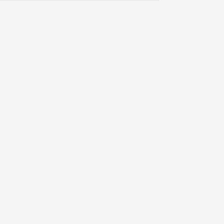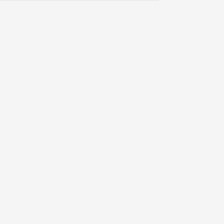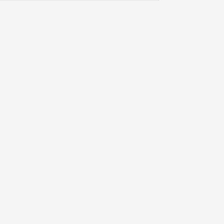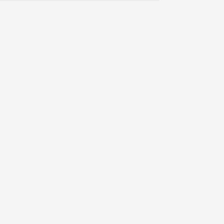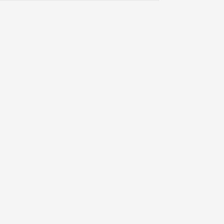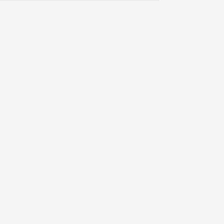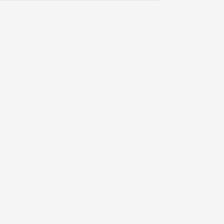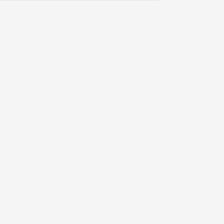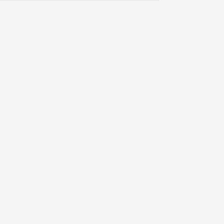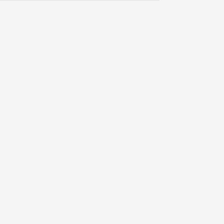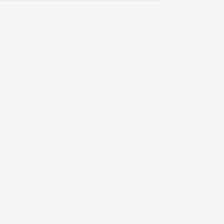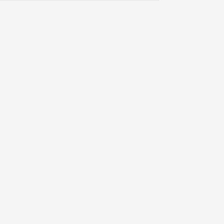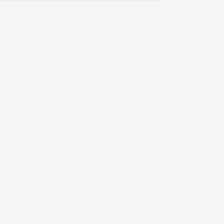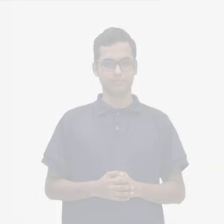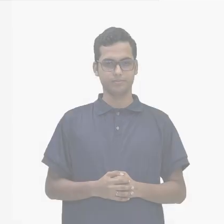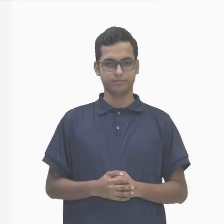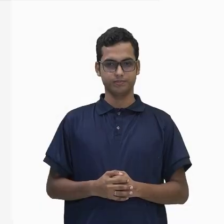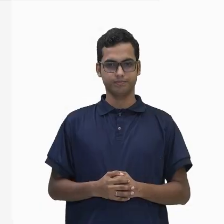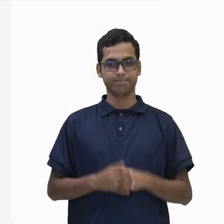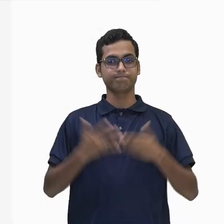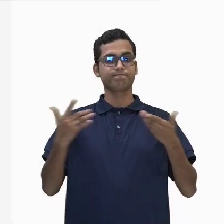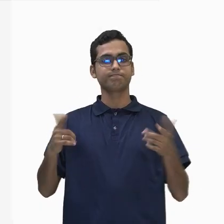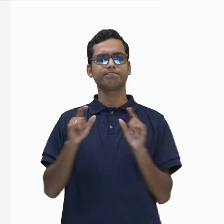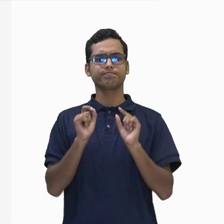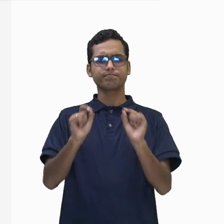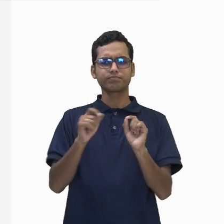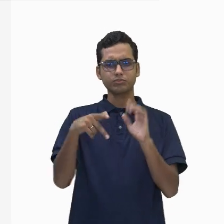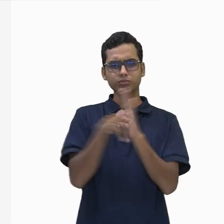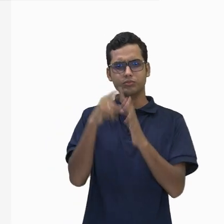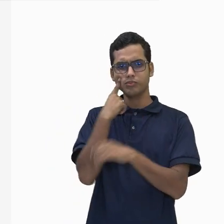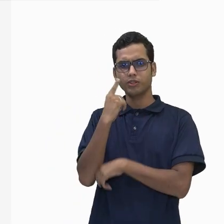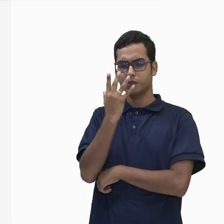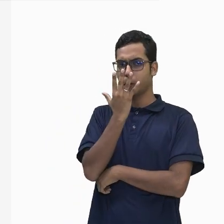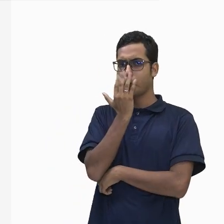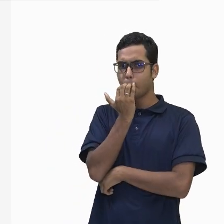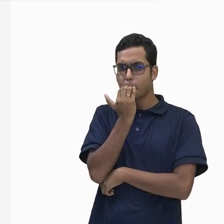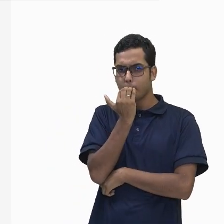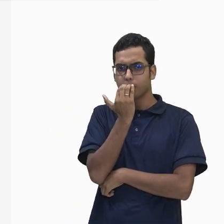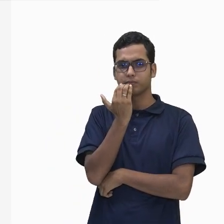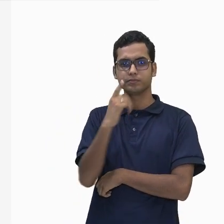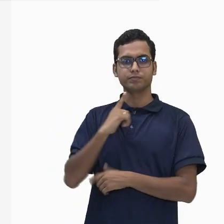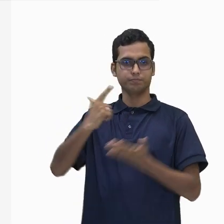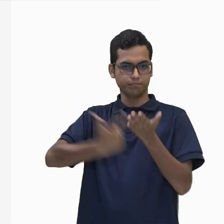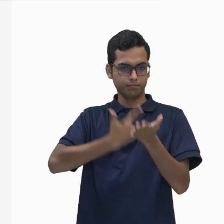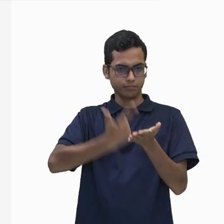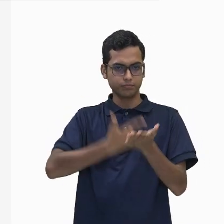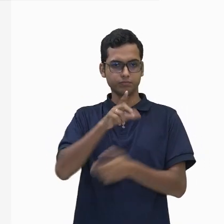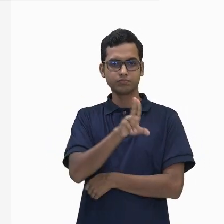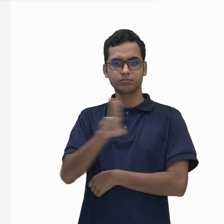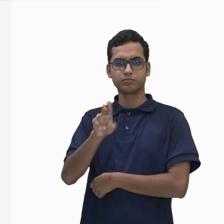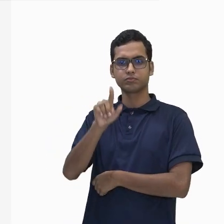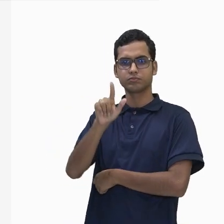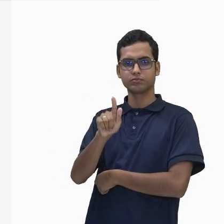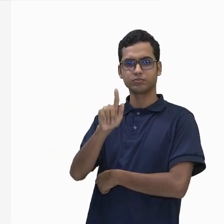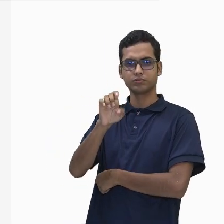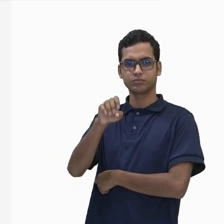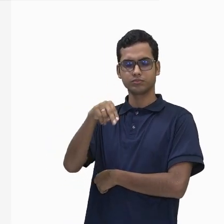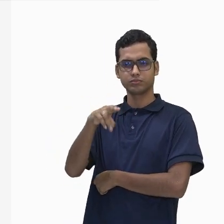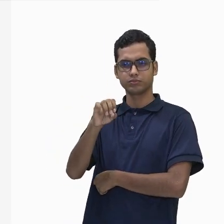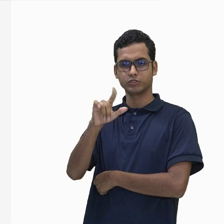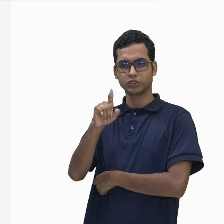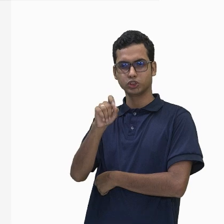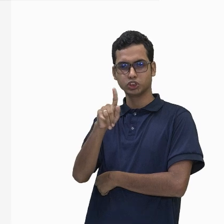O que o Nietzsche vai fazer? Ele tem um livro chamado Genealogia da Moral. Qual é a ideia desse livro? Nietzsche